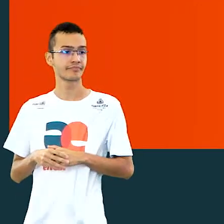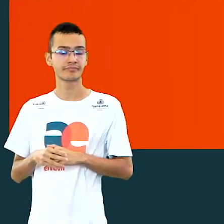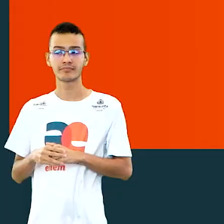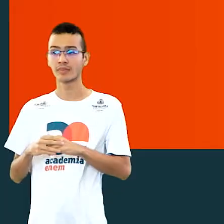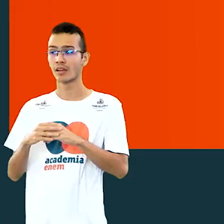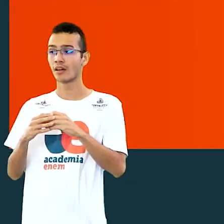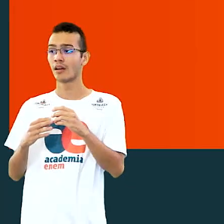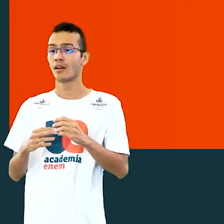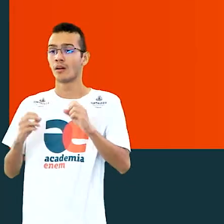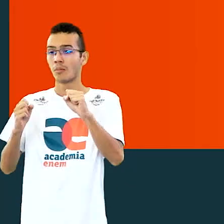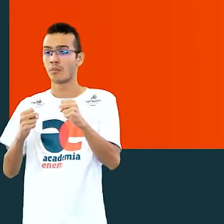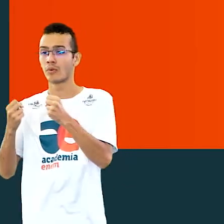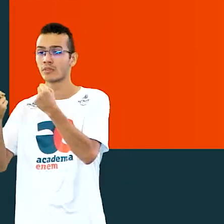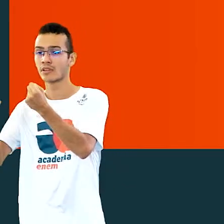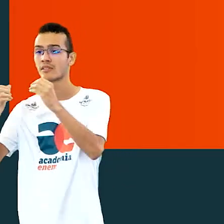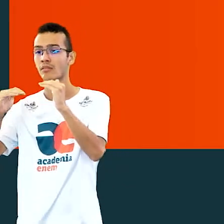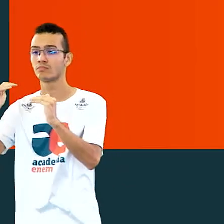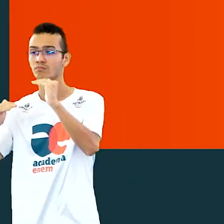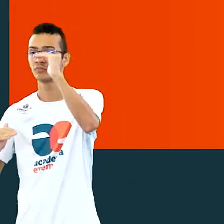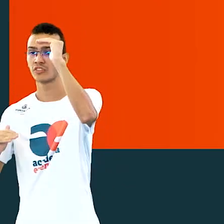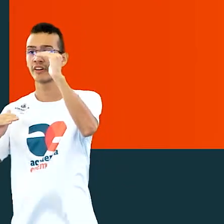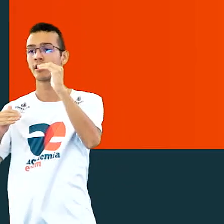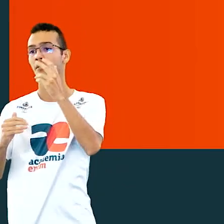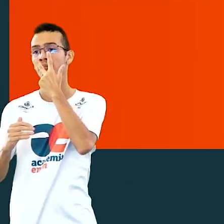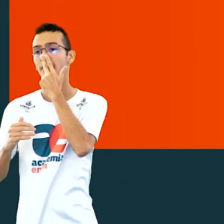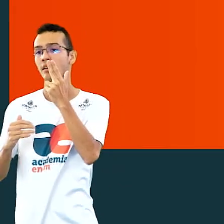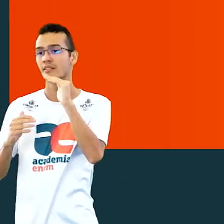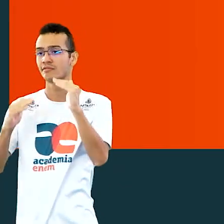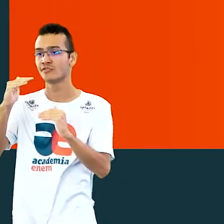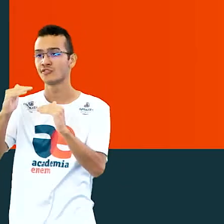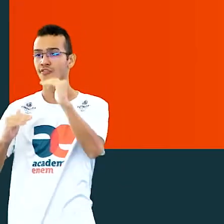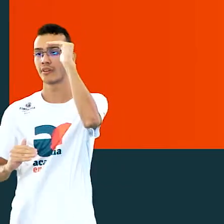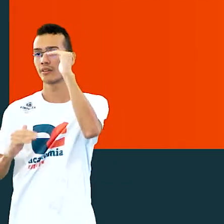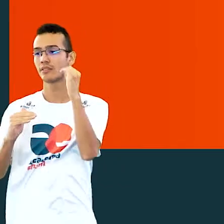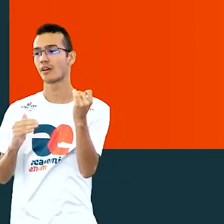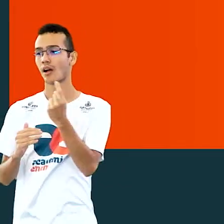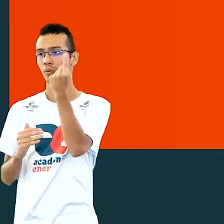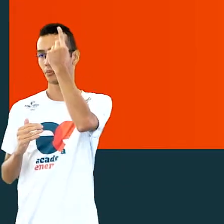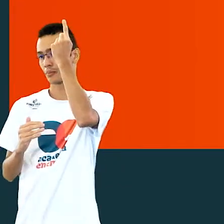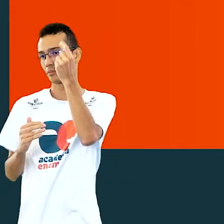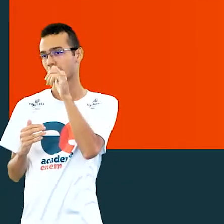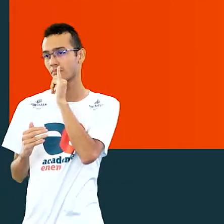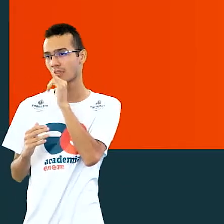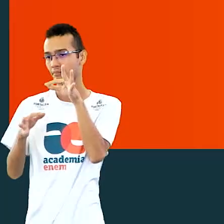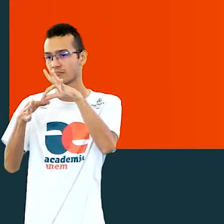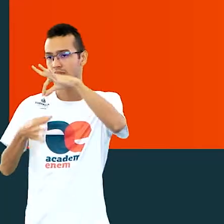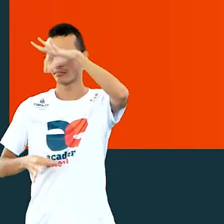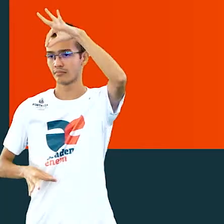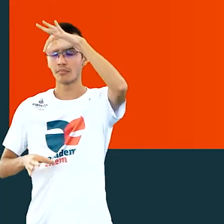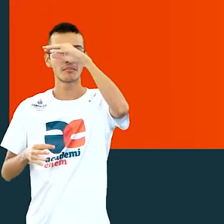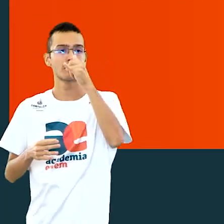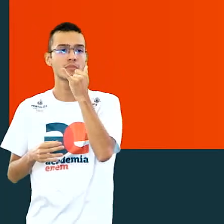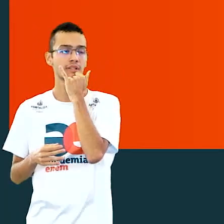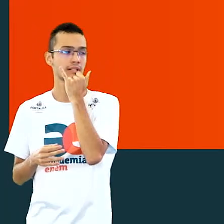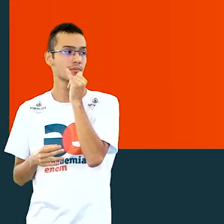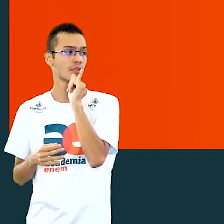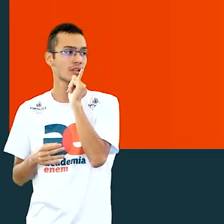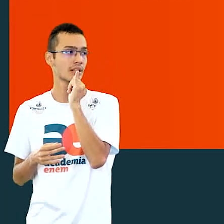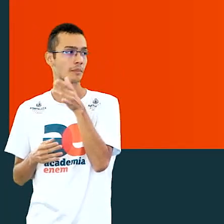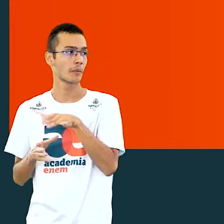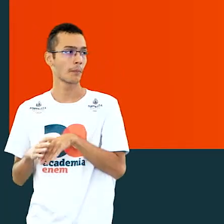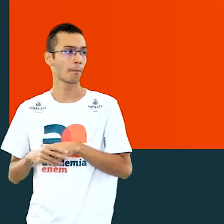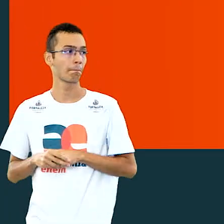de potencial com uma diferença de altura para a sua análise mental. Vamos mudar o argumento. Se